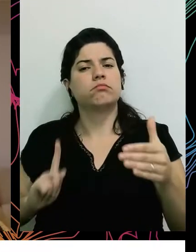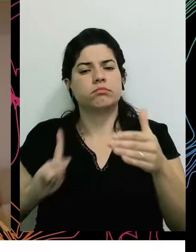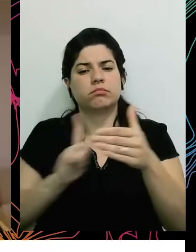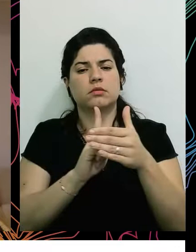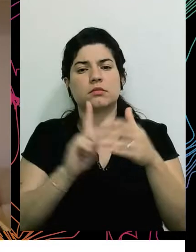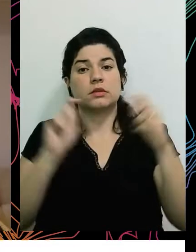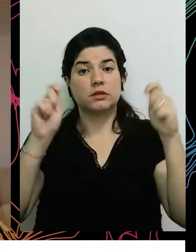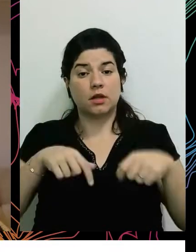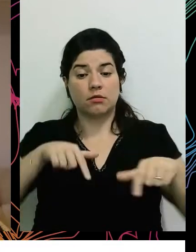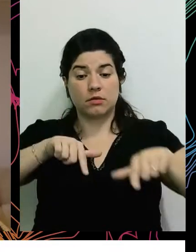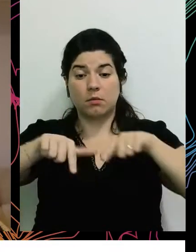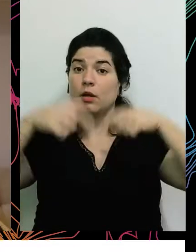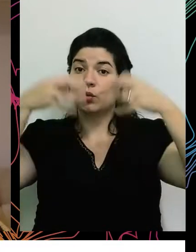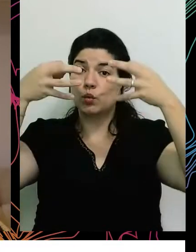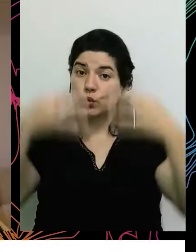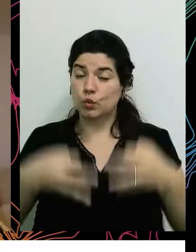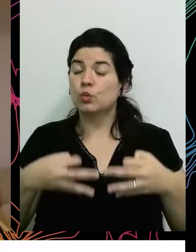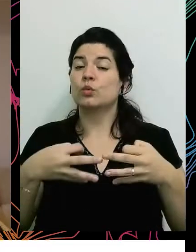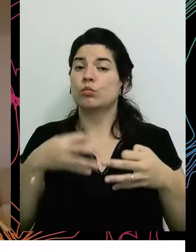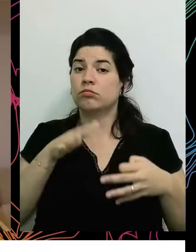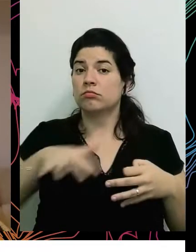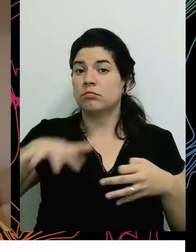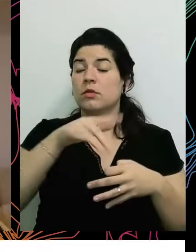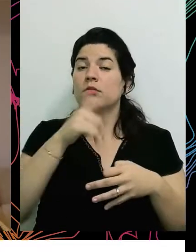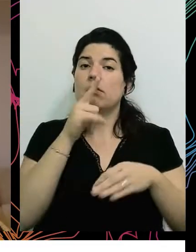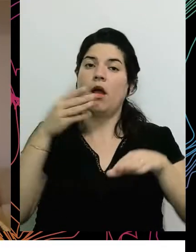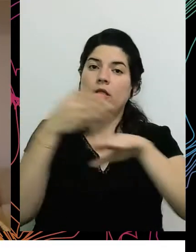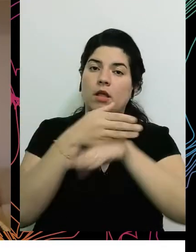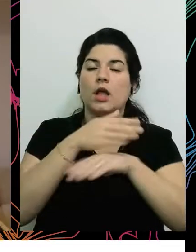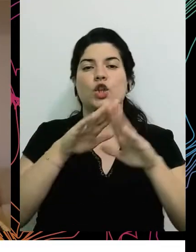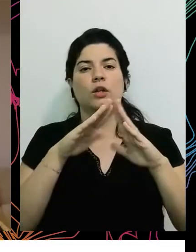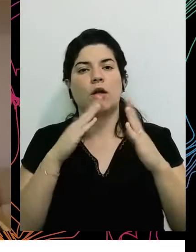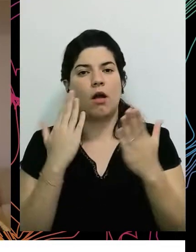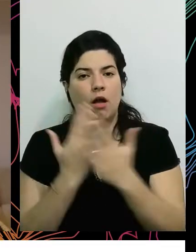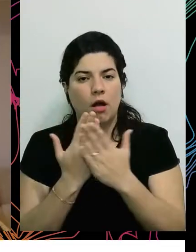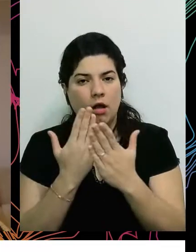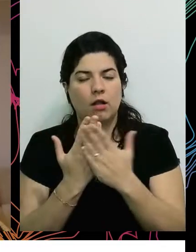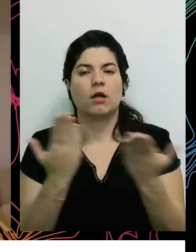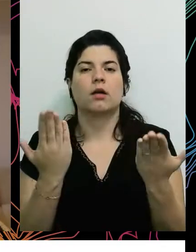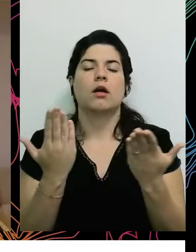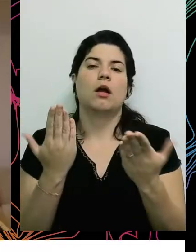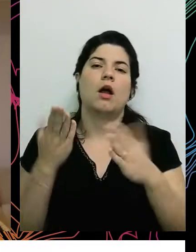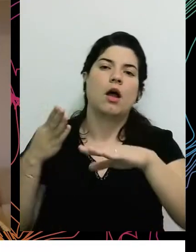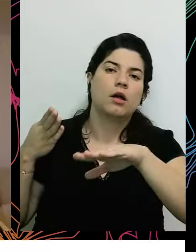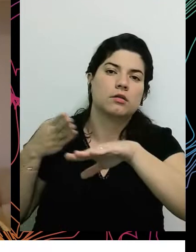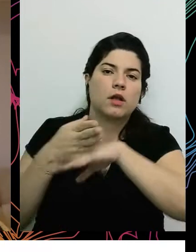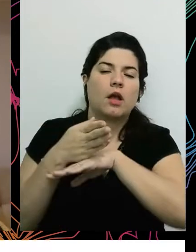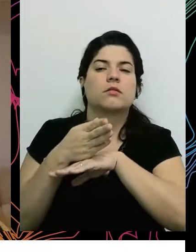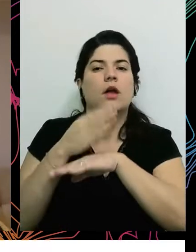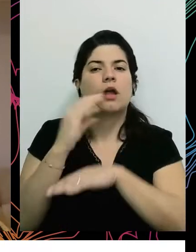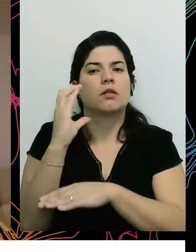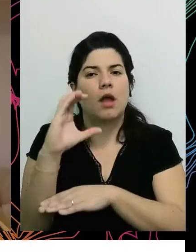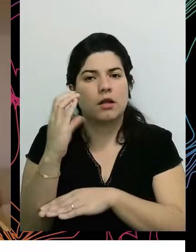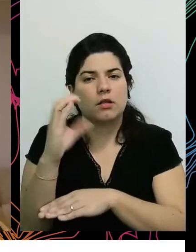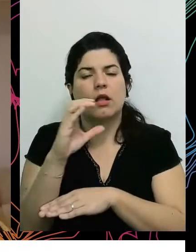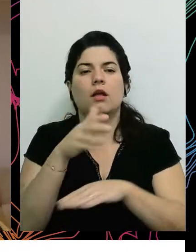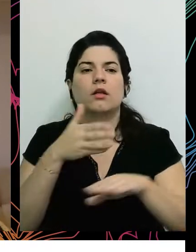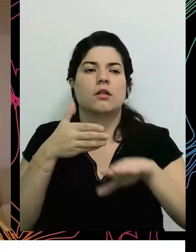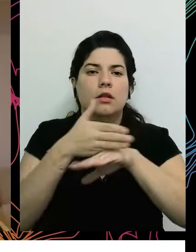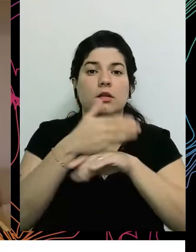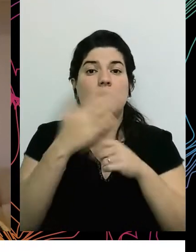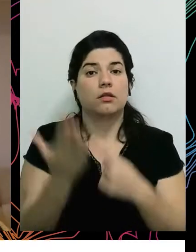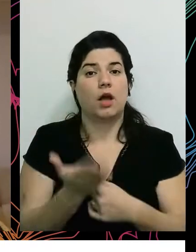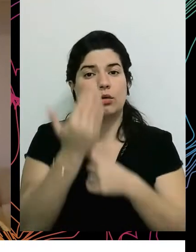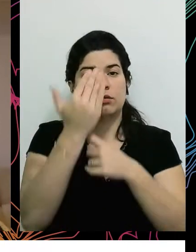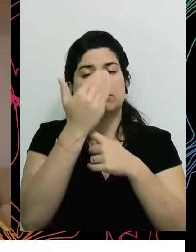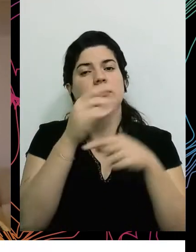trabalho justo, com acesso à escola, acesso justo à ciência, à tecnologia e